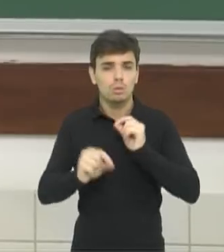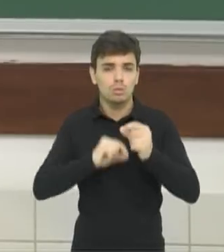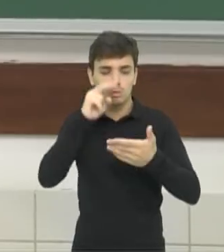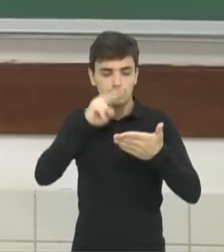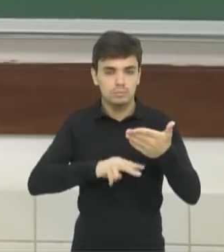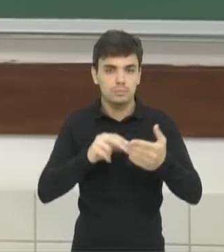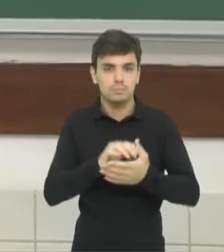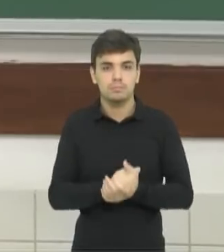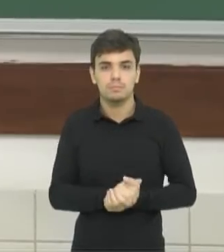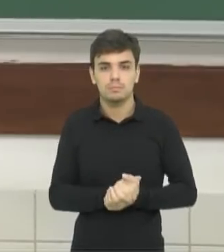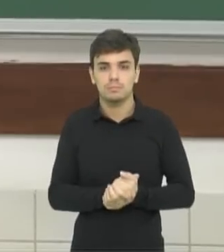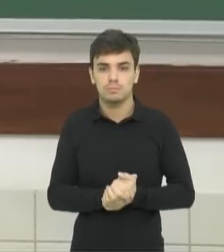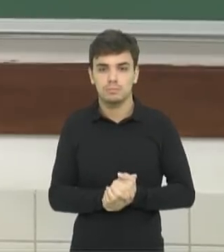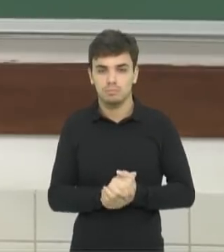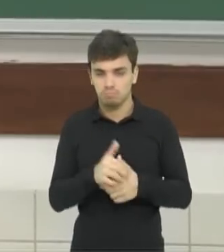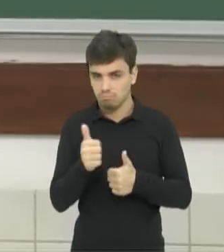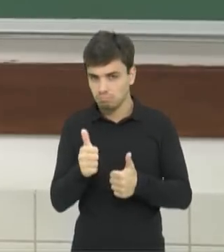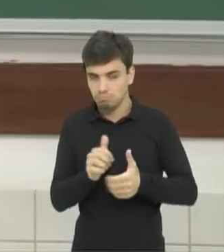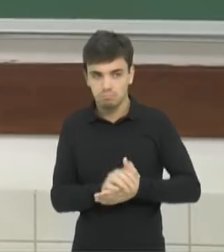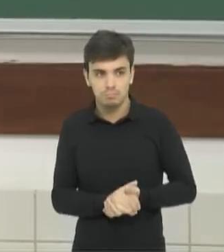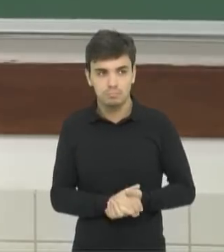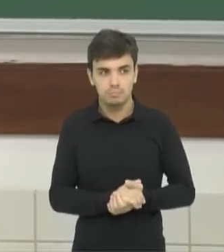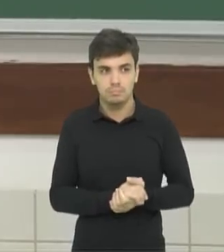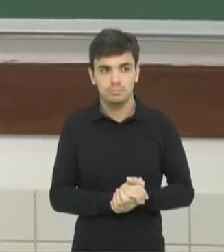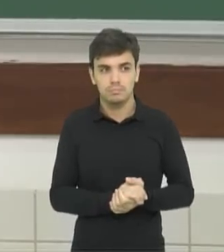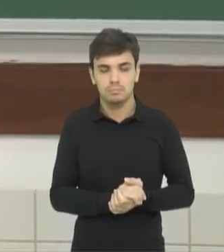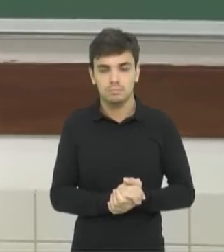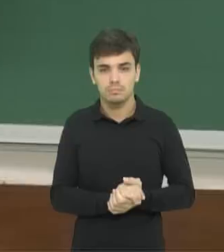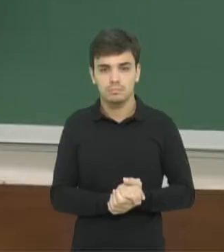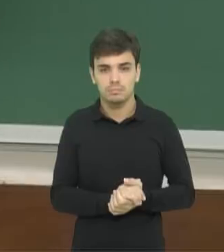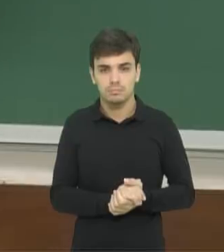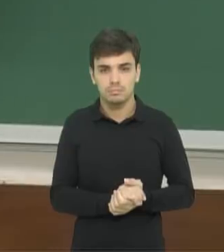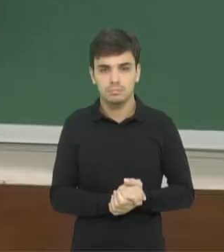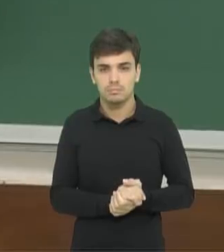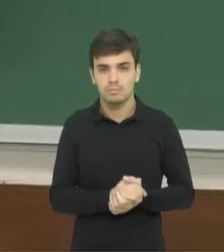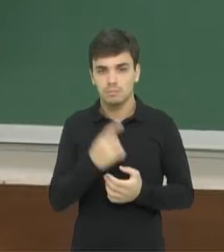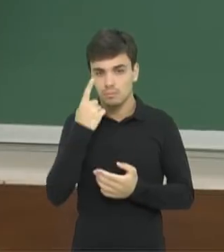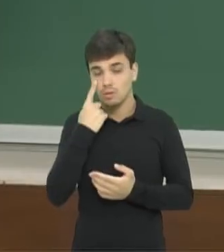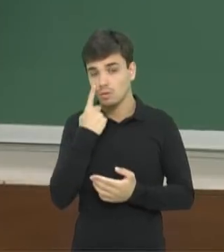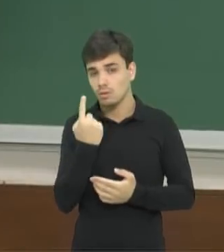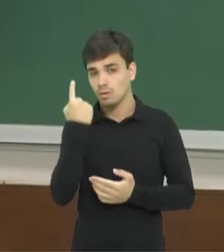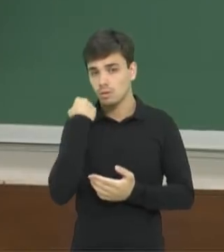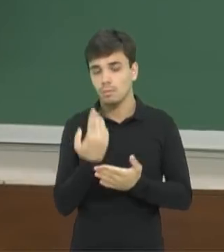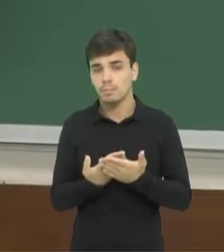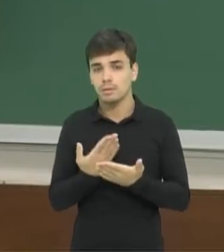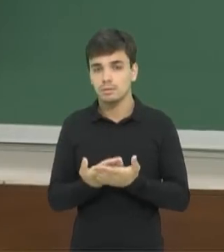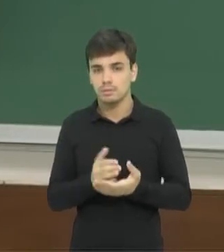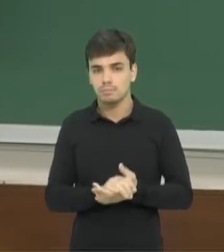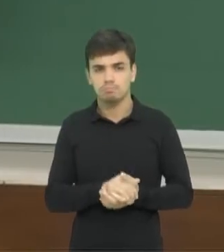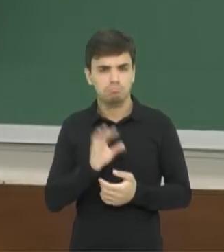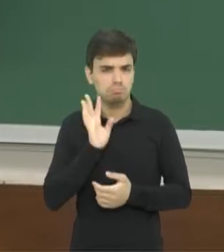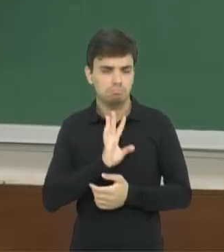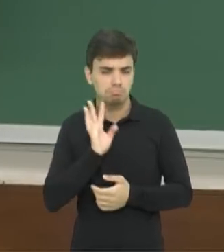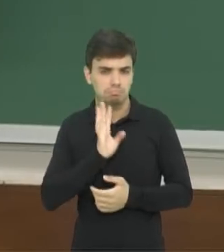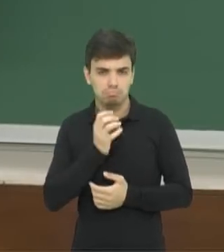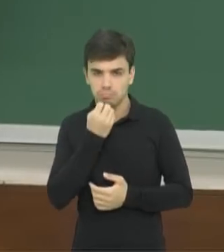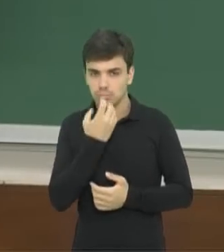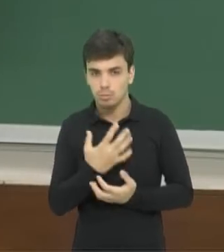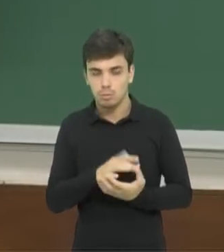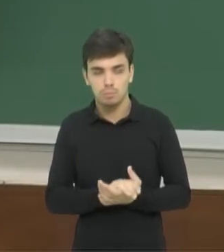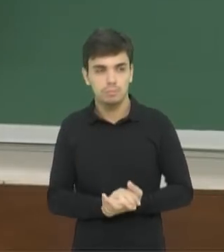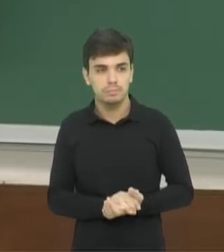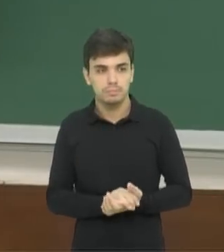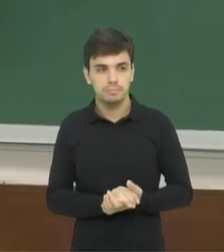começar essa aula a toda. Vamos lá com a prof? Olha só então o que a gente viu na aula passada, gente. Bem tranquilo, bem legal,